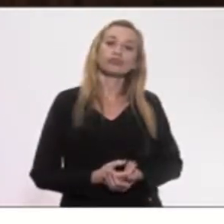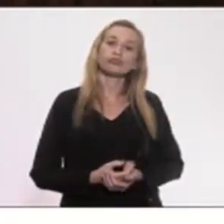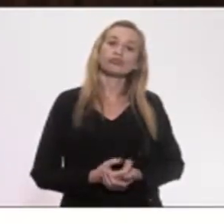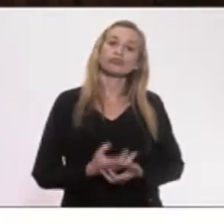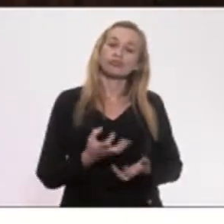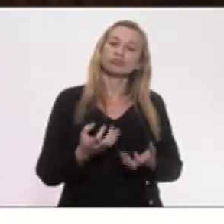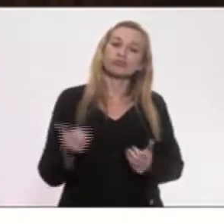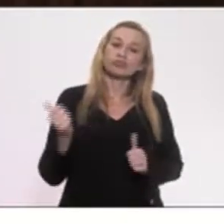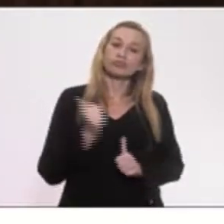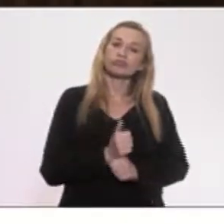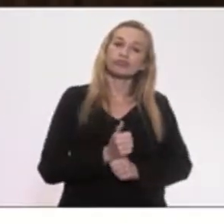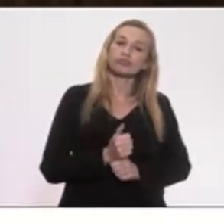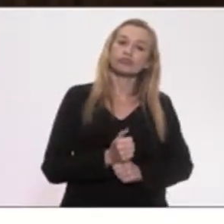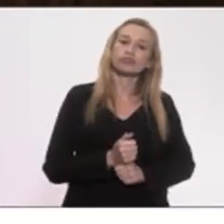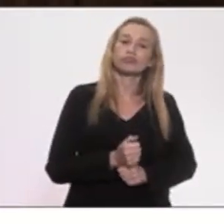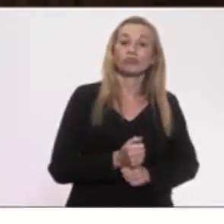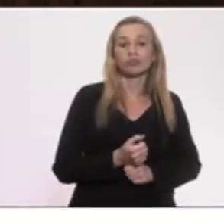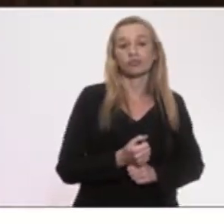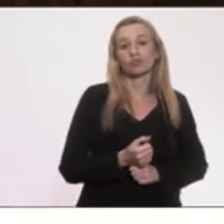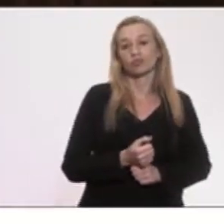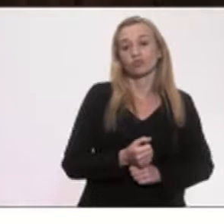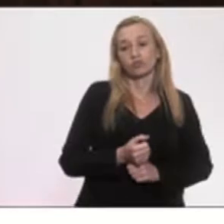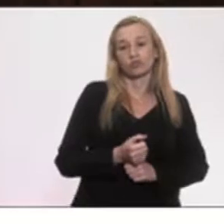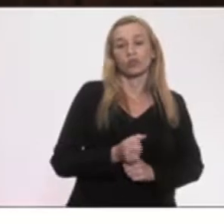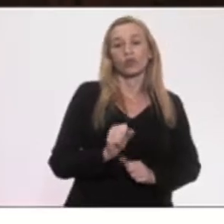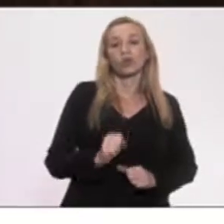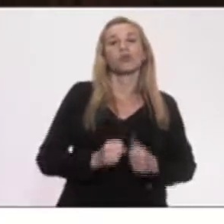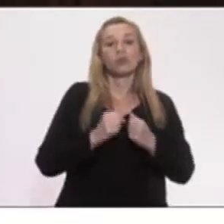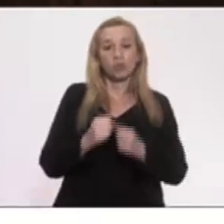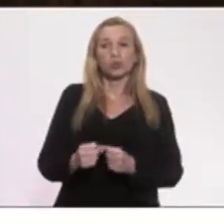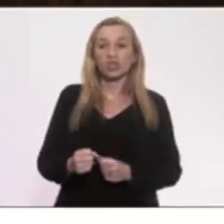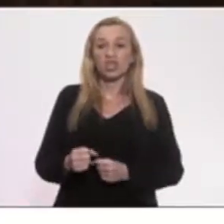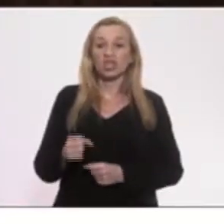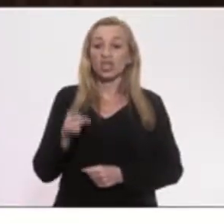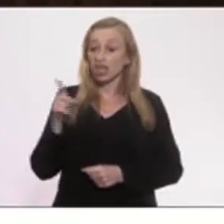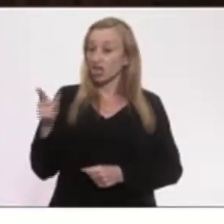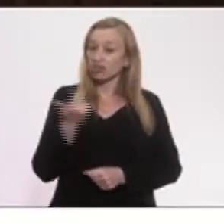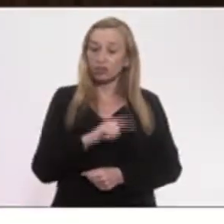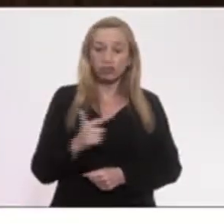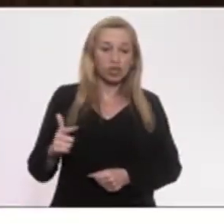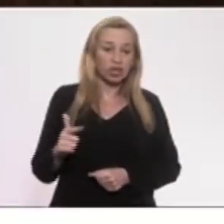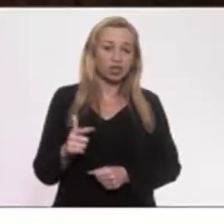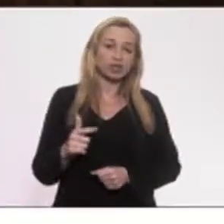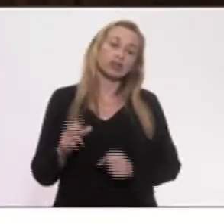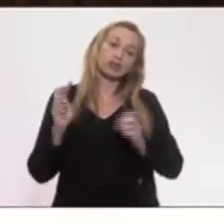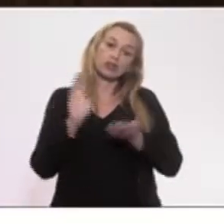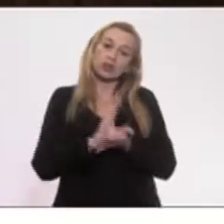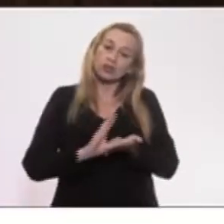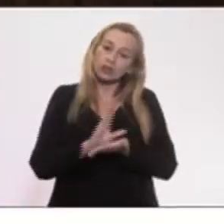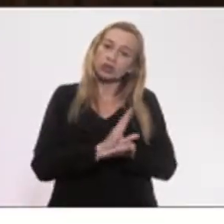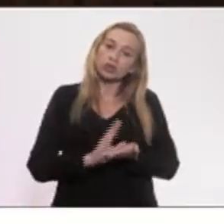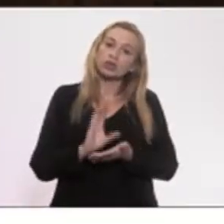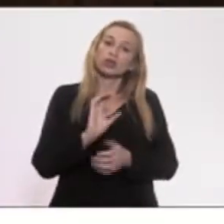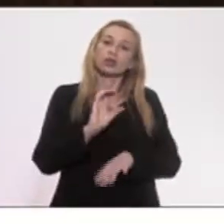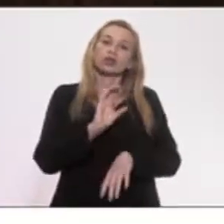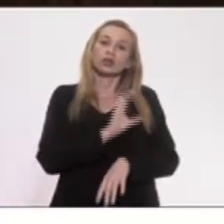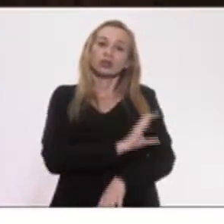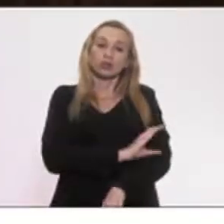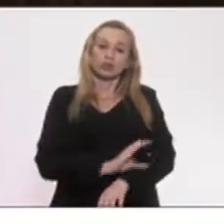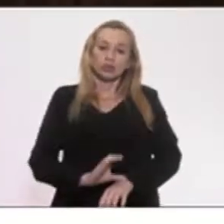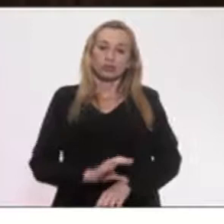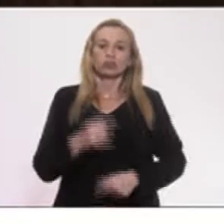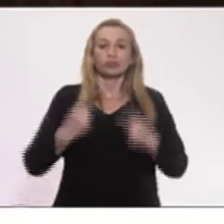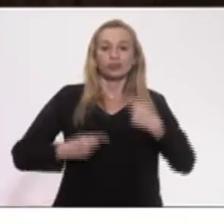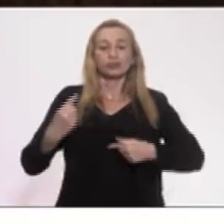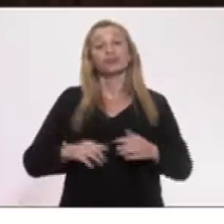tentou assumir ou se investir de um poder que ele não tem em relação ao Conselho Estadual de Política Cultural. Neste caso,